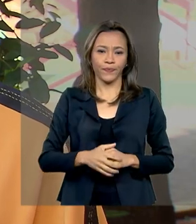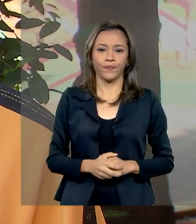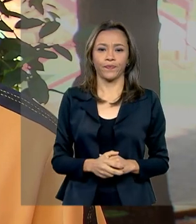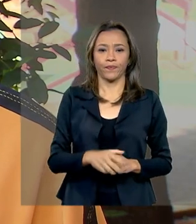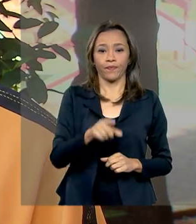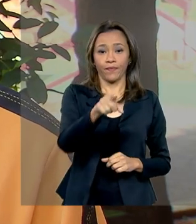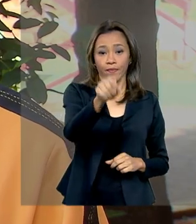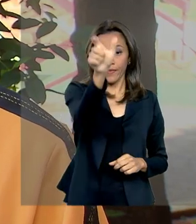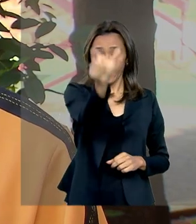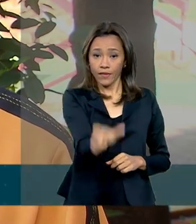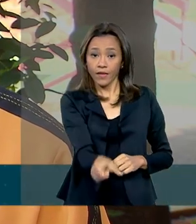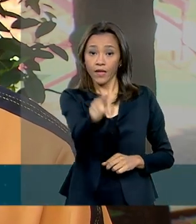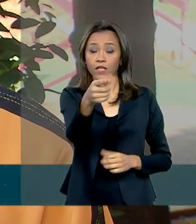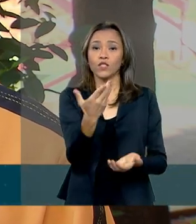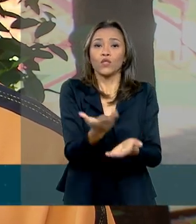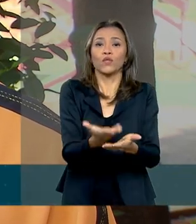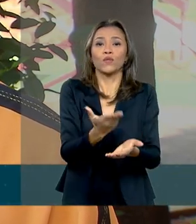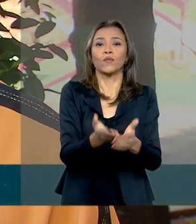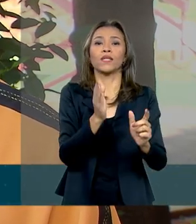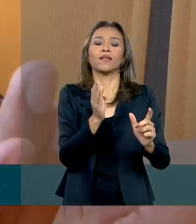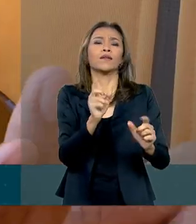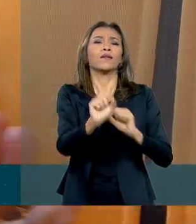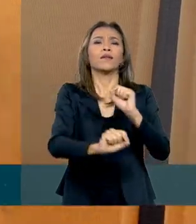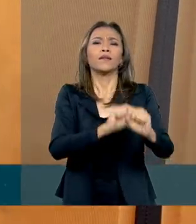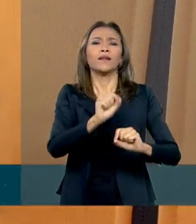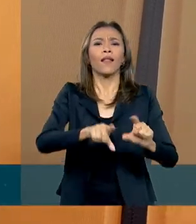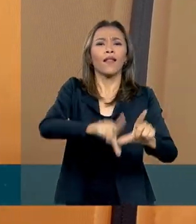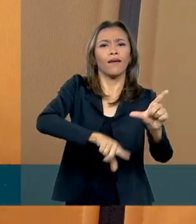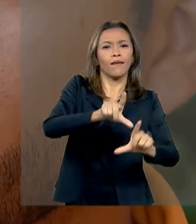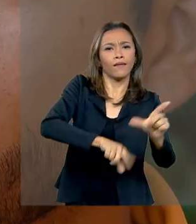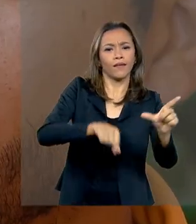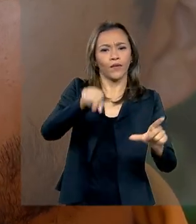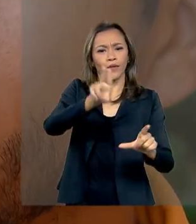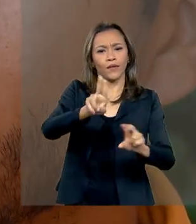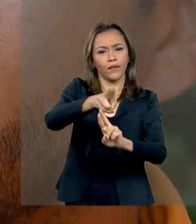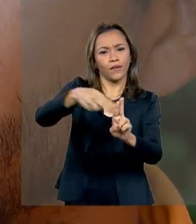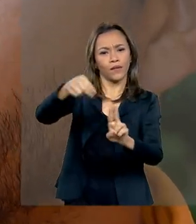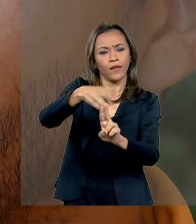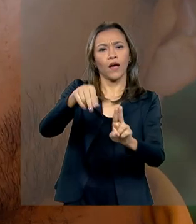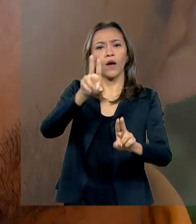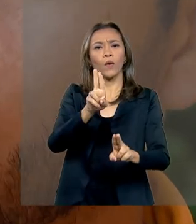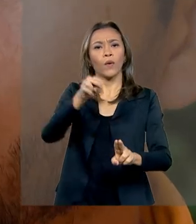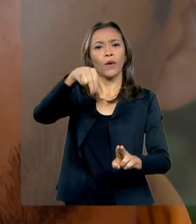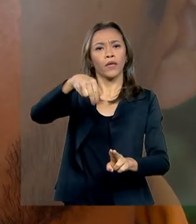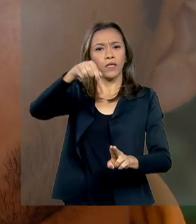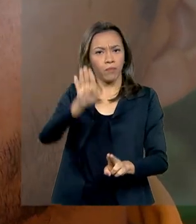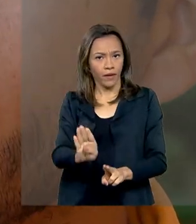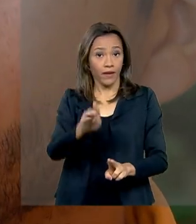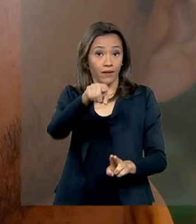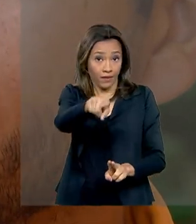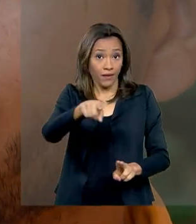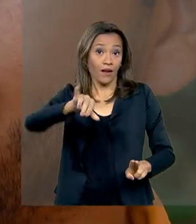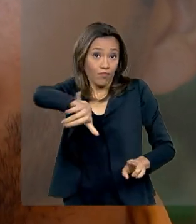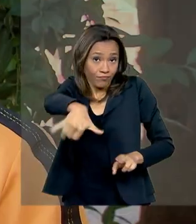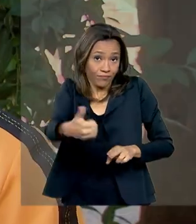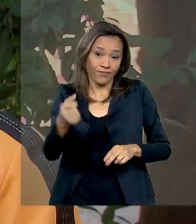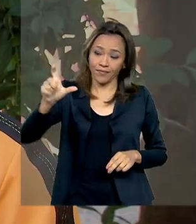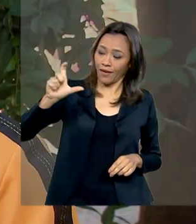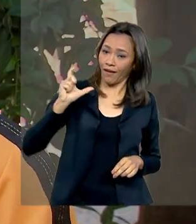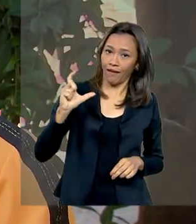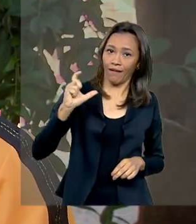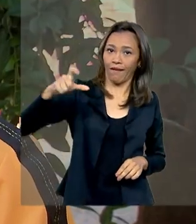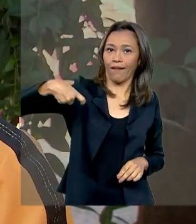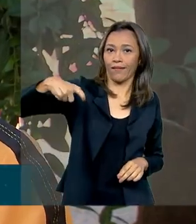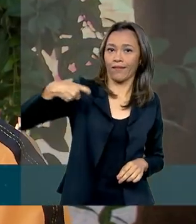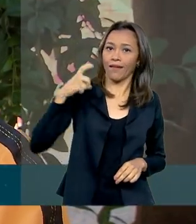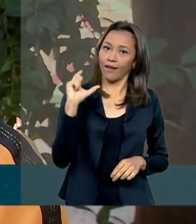Davi cursa letras na Universidade de Brasília e aproveita bem os benefícios oferecidos pela carteirinha de estudante. Me